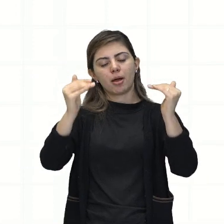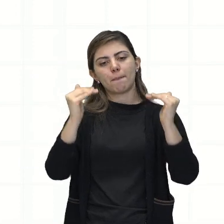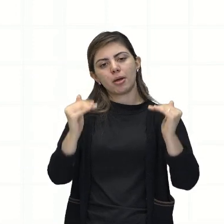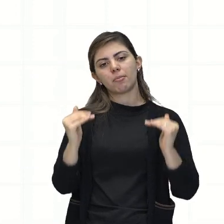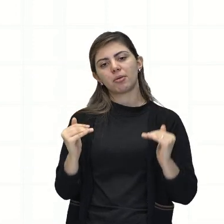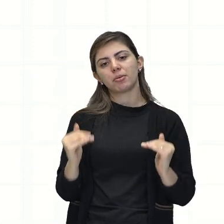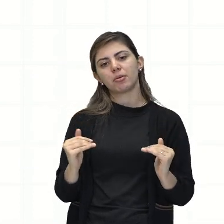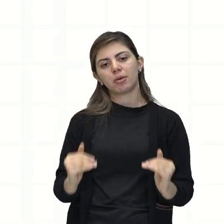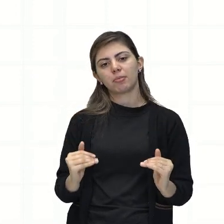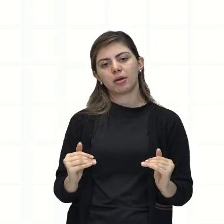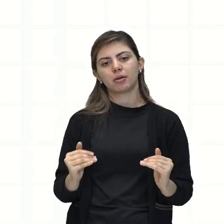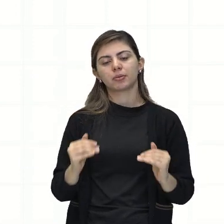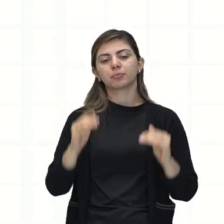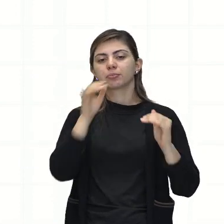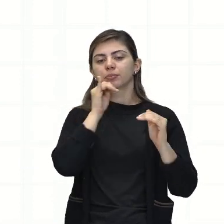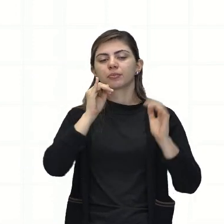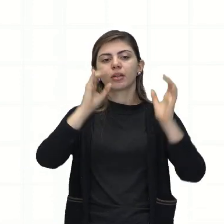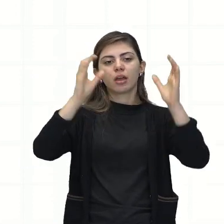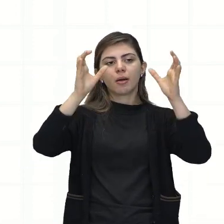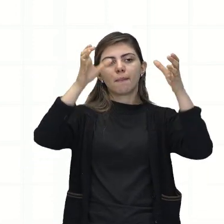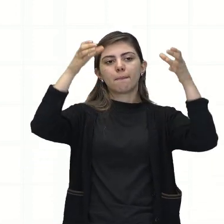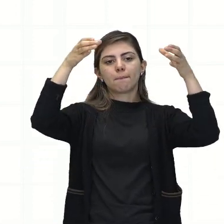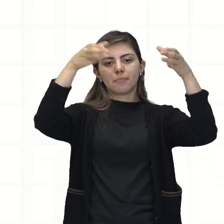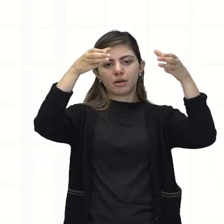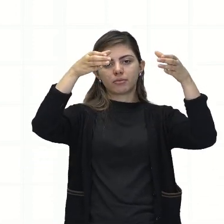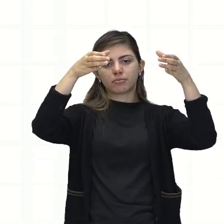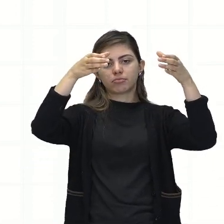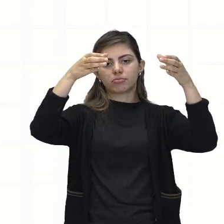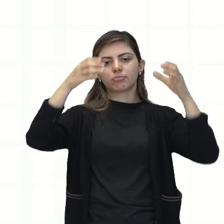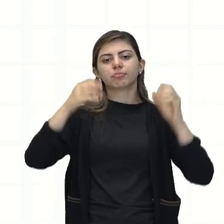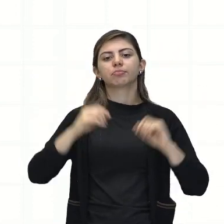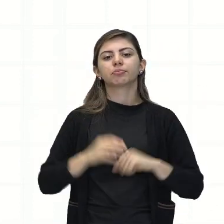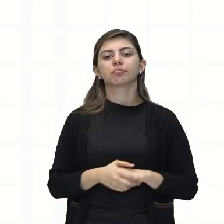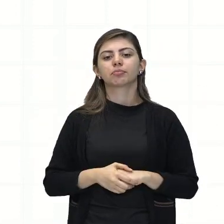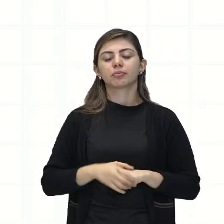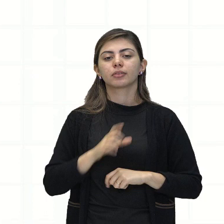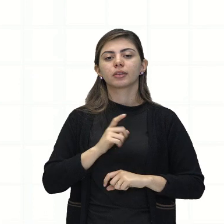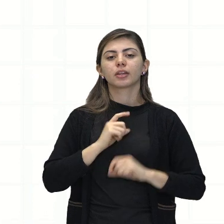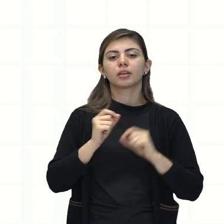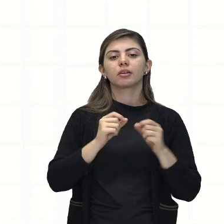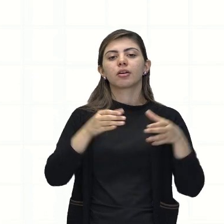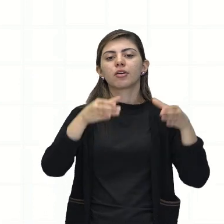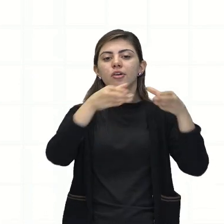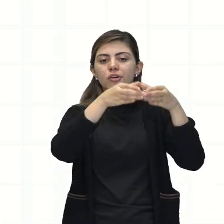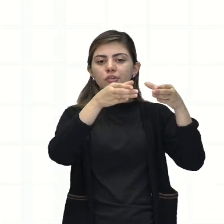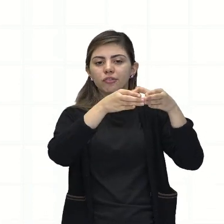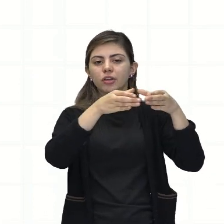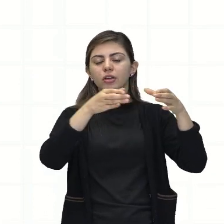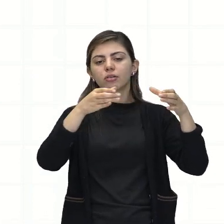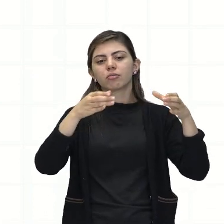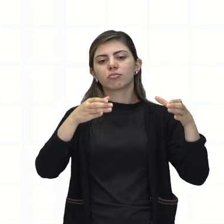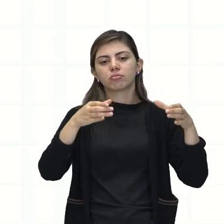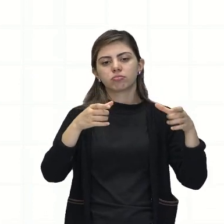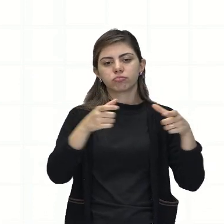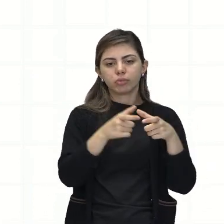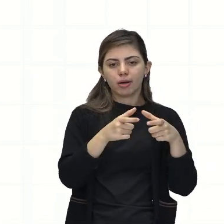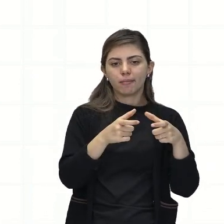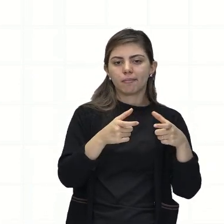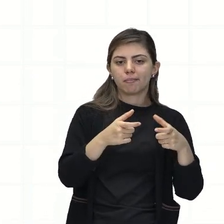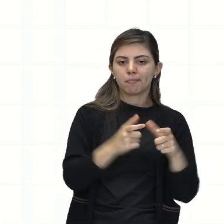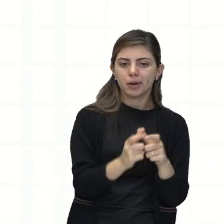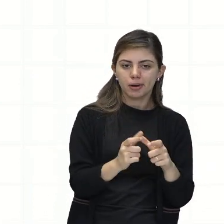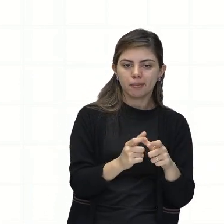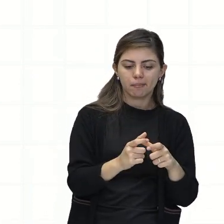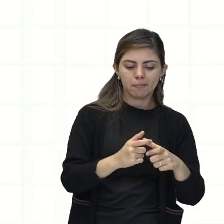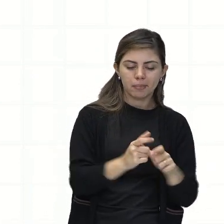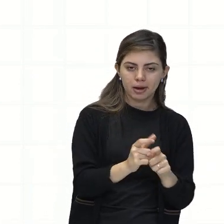de filo, né? Então, filo é um conjunto de classes, classe é um conjunto de ordens,